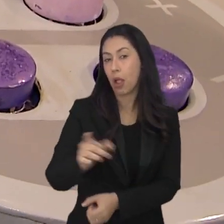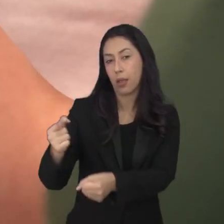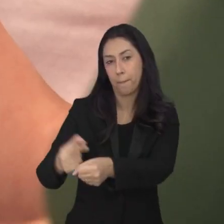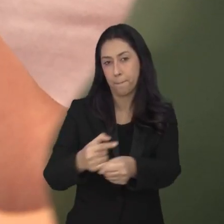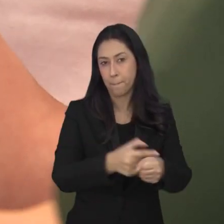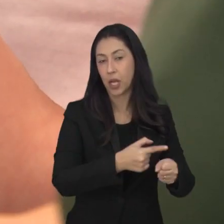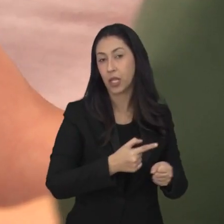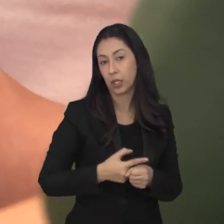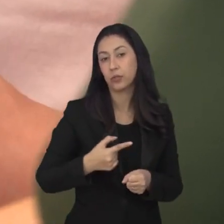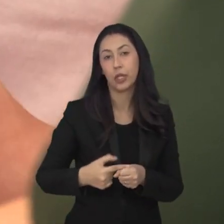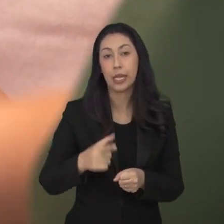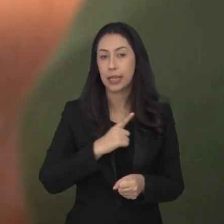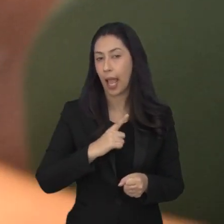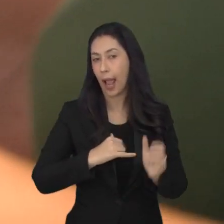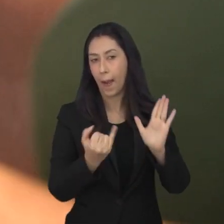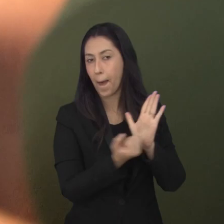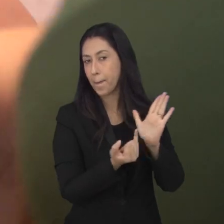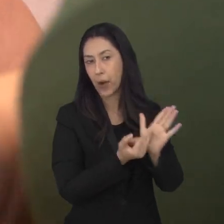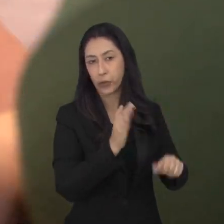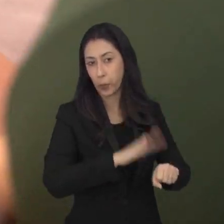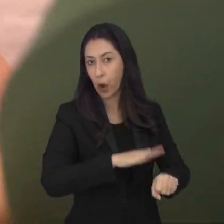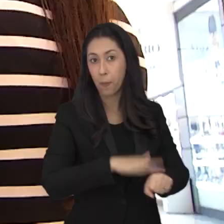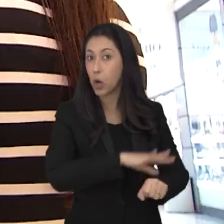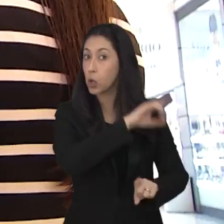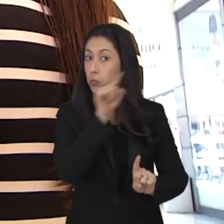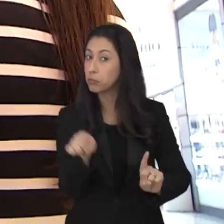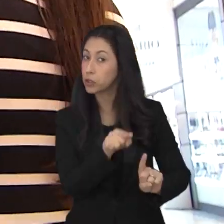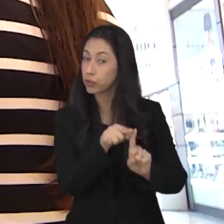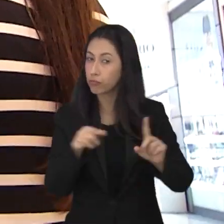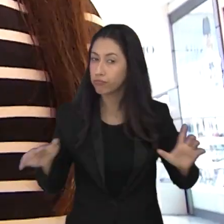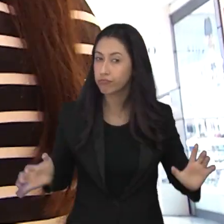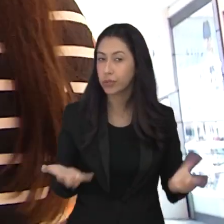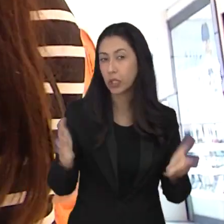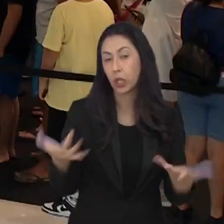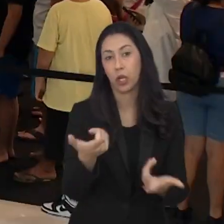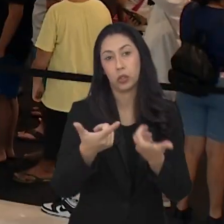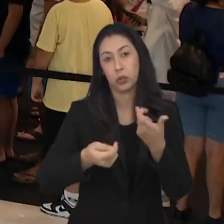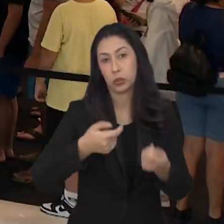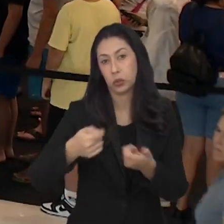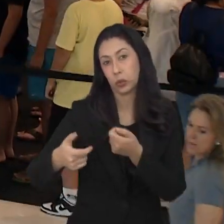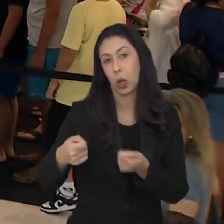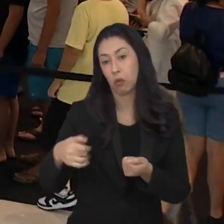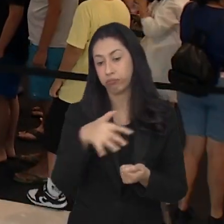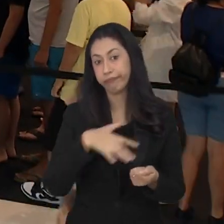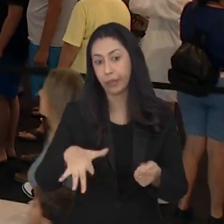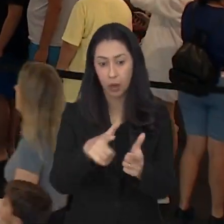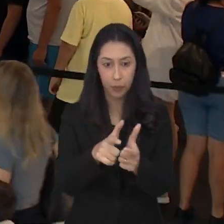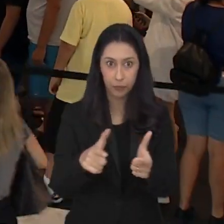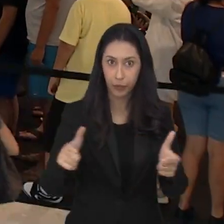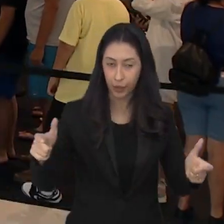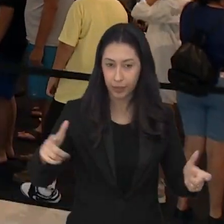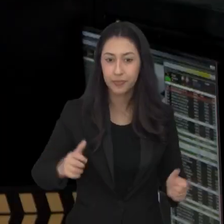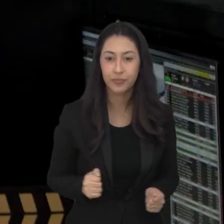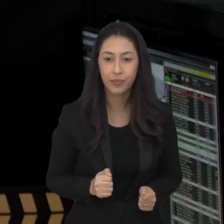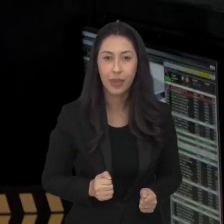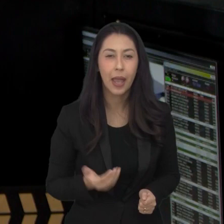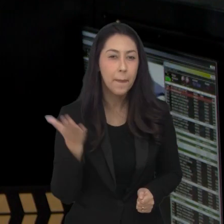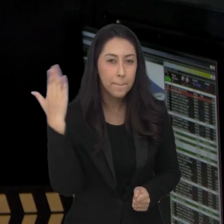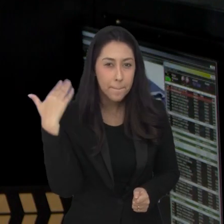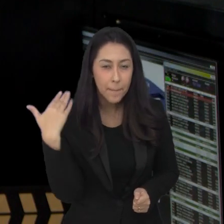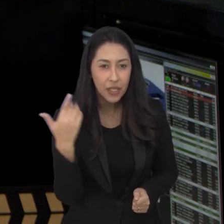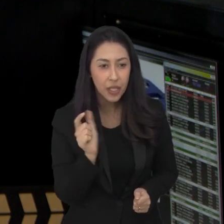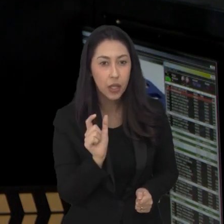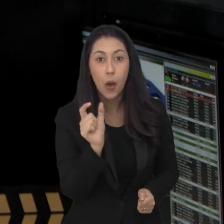eles. O objetivo é incentivar o desenvolvimento dos jogos no país, um dos setores que mais cresce no mundo. As